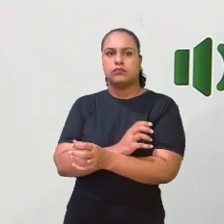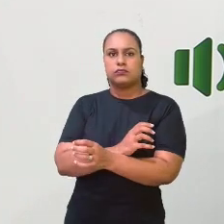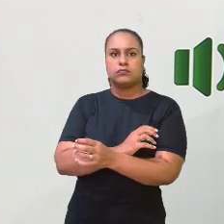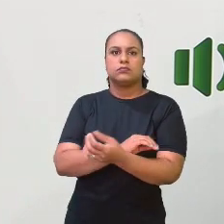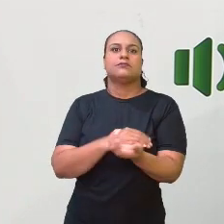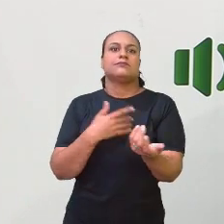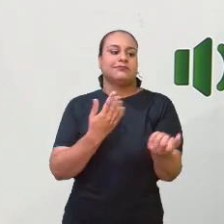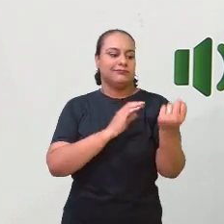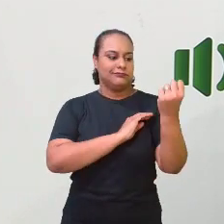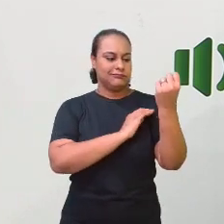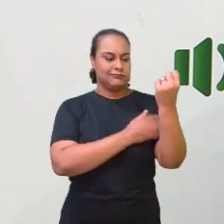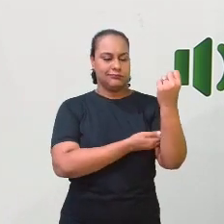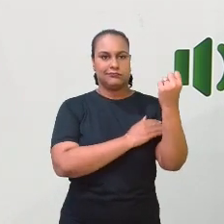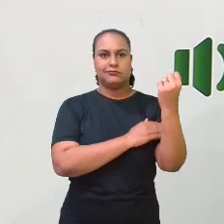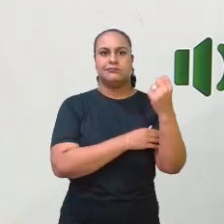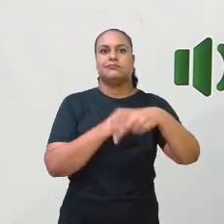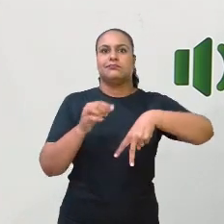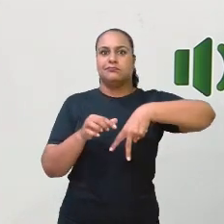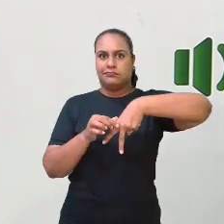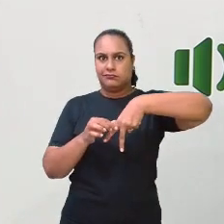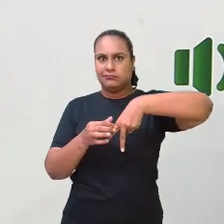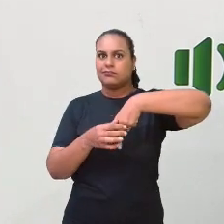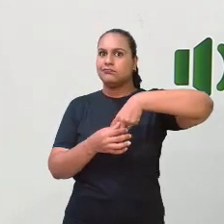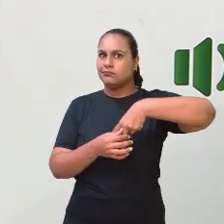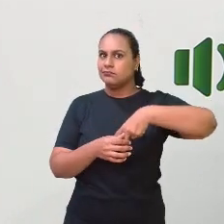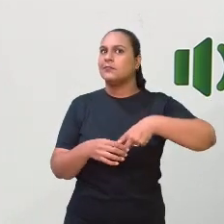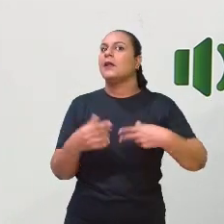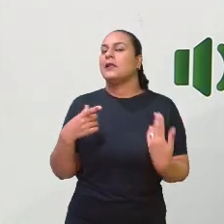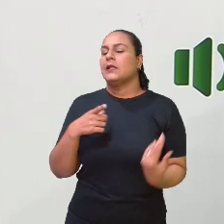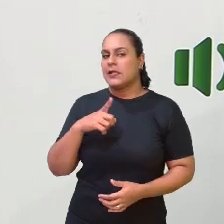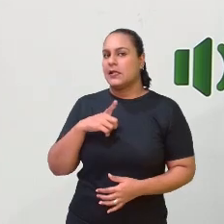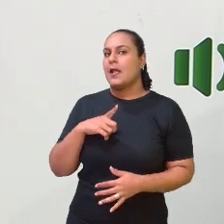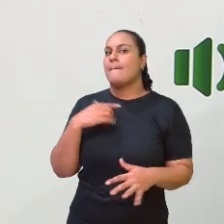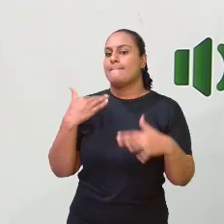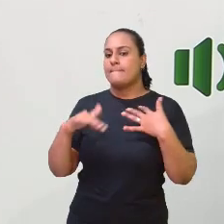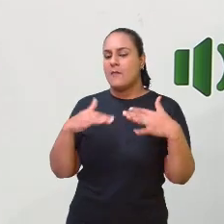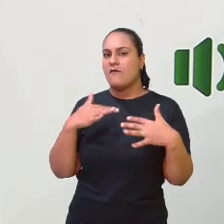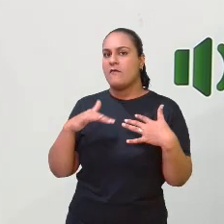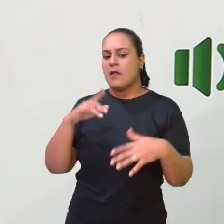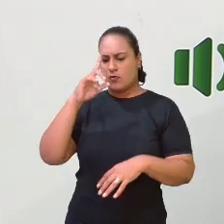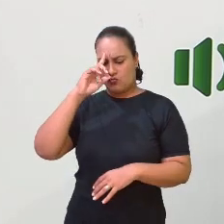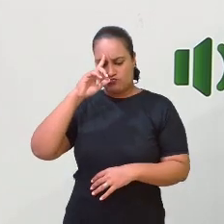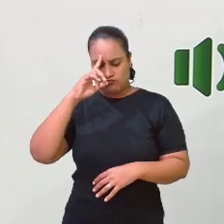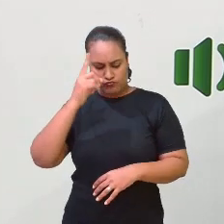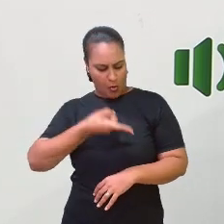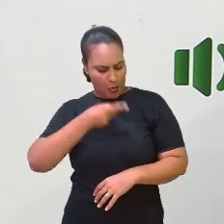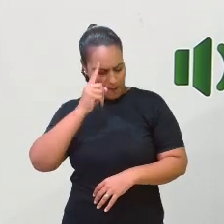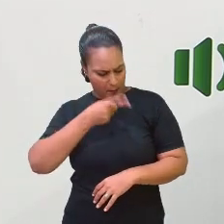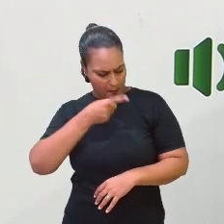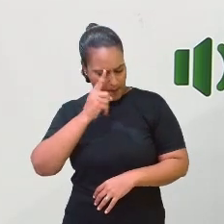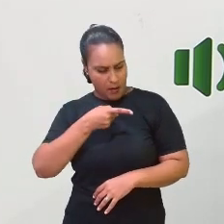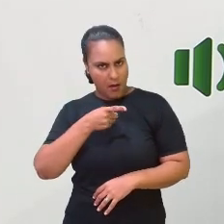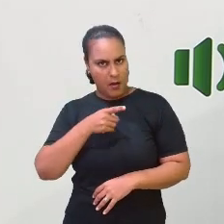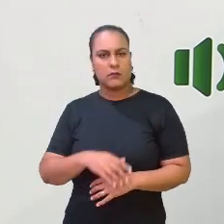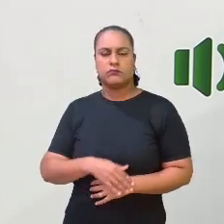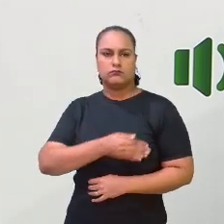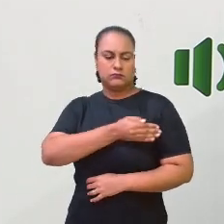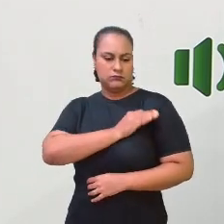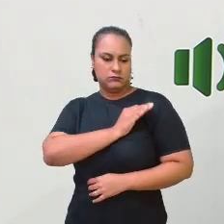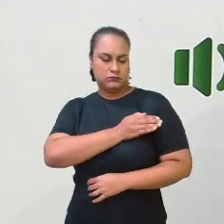teu tríceps, por exemplo, no quadríceps, que tem movimentos voluntários. Movimentos involuntários,